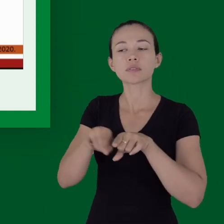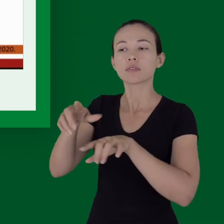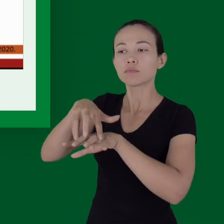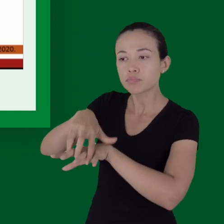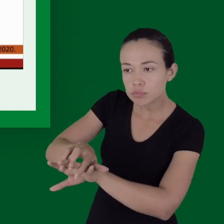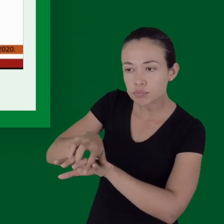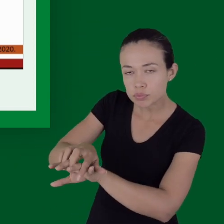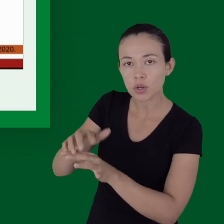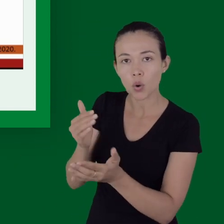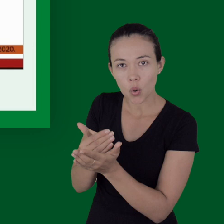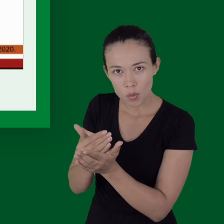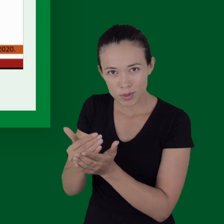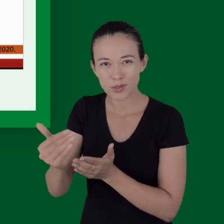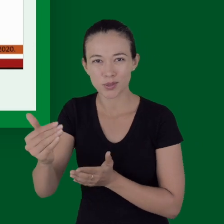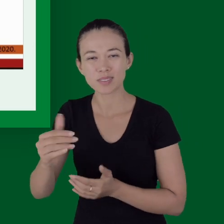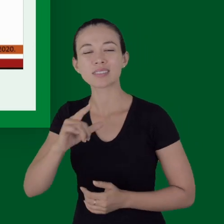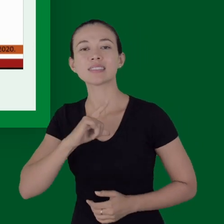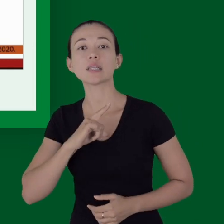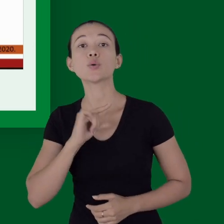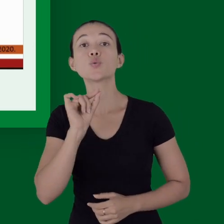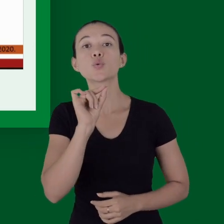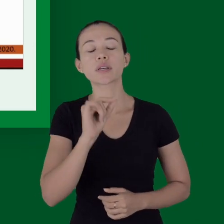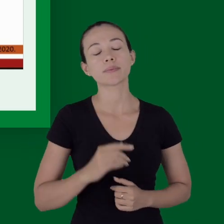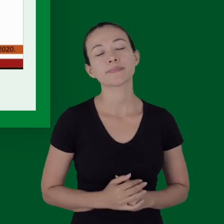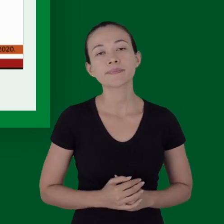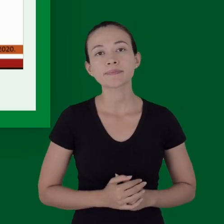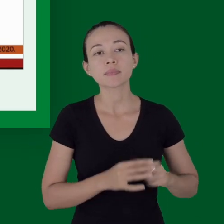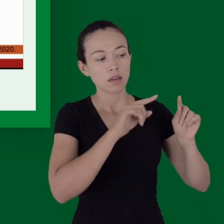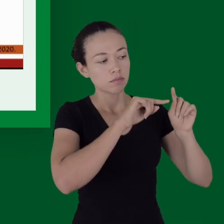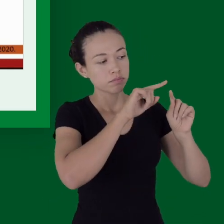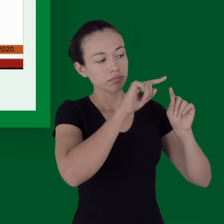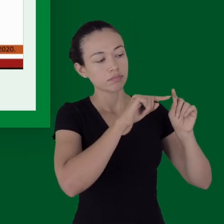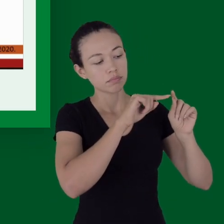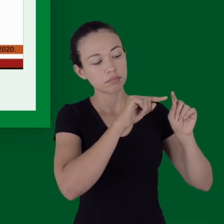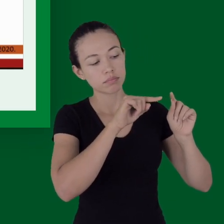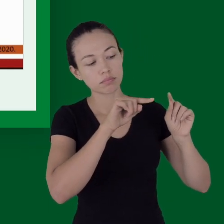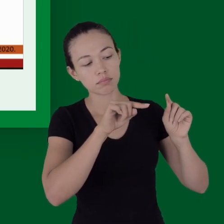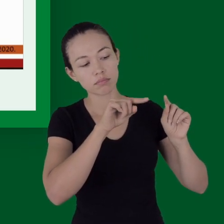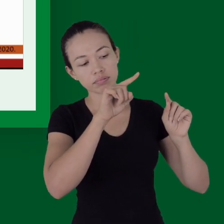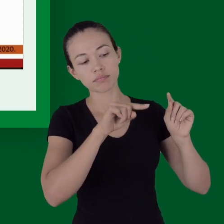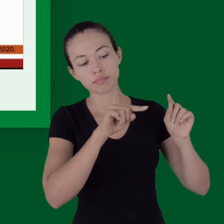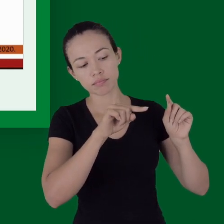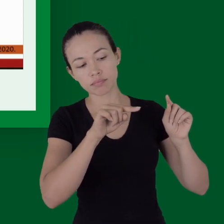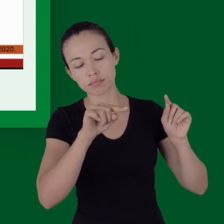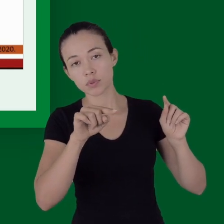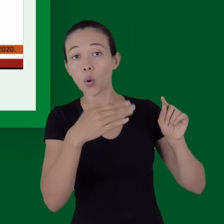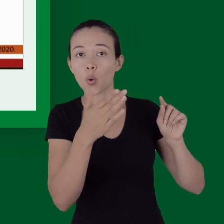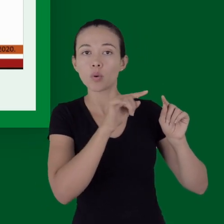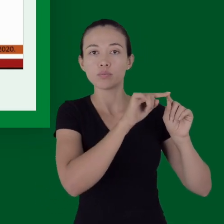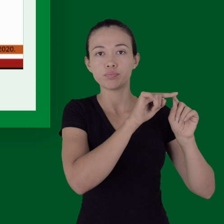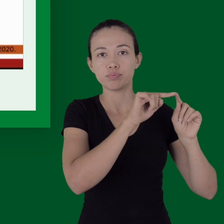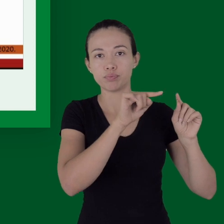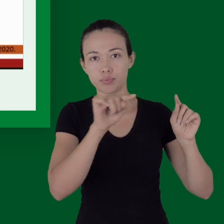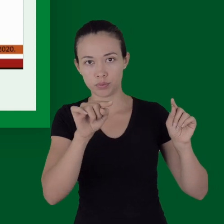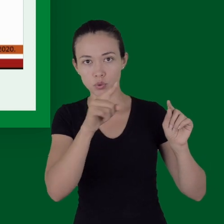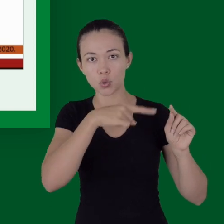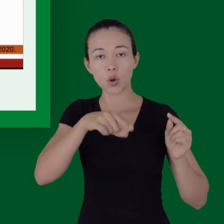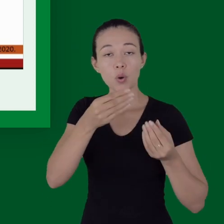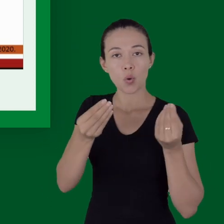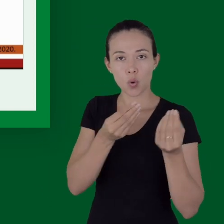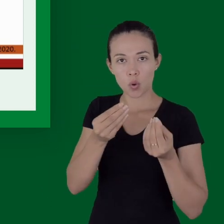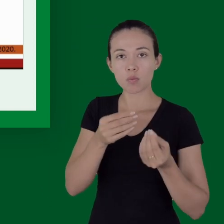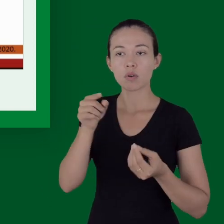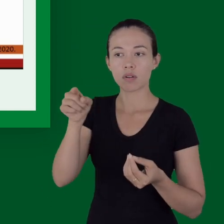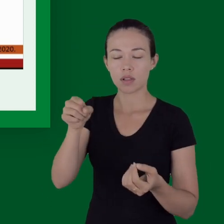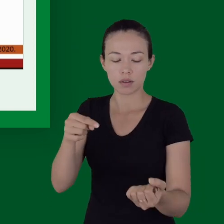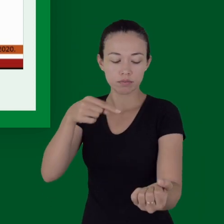monitor, ritmo não chocável, sistolia ESP. A gente vai fazer o quê? Acesso venoso com epinefrina